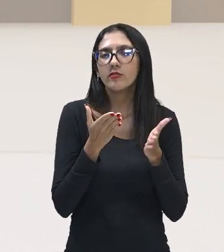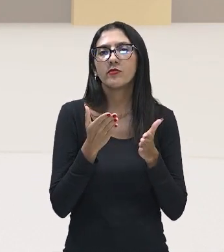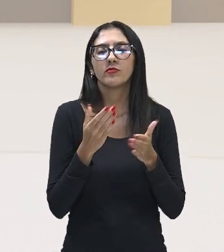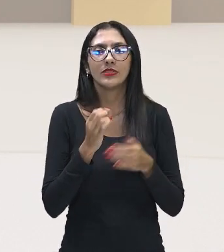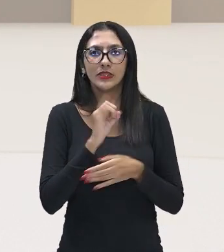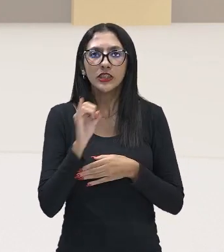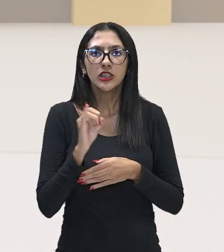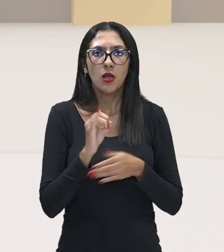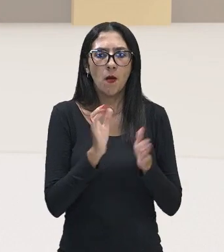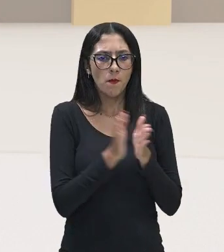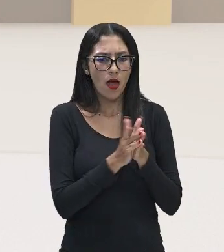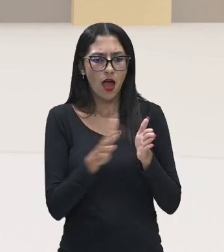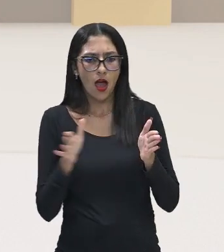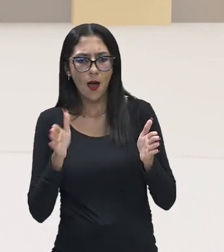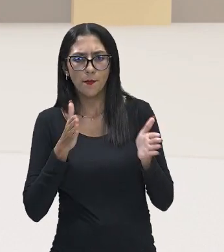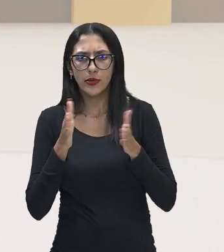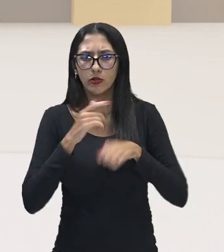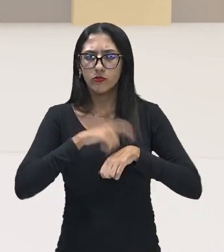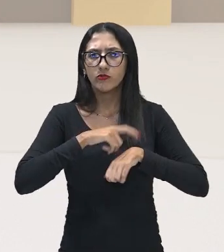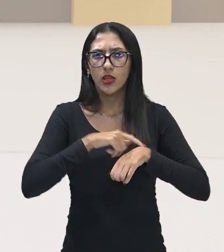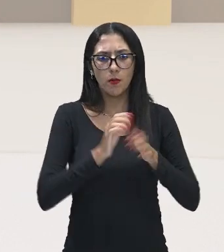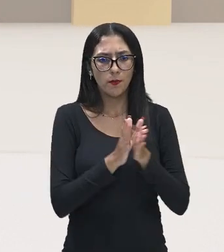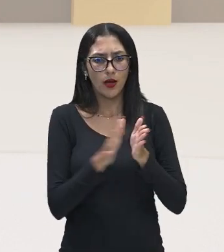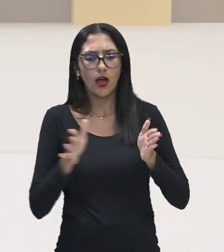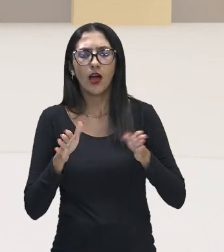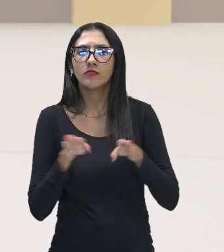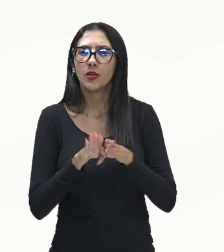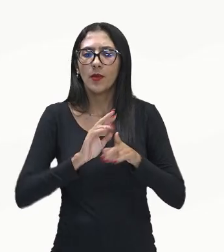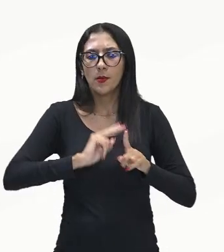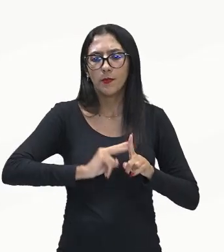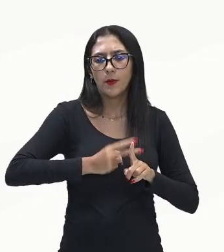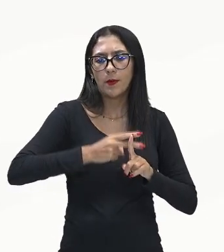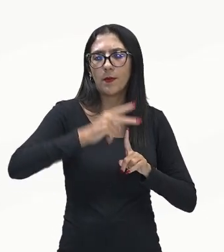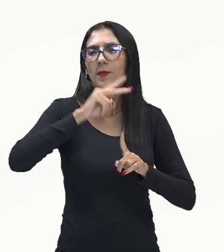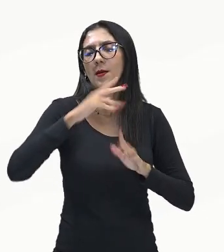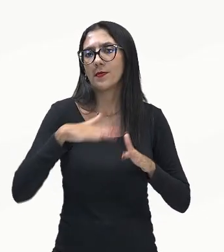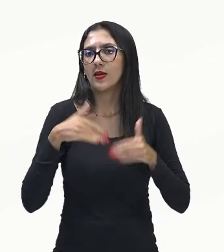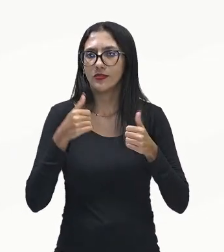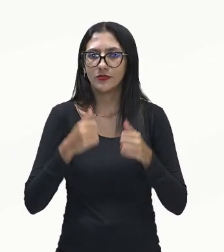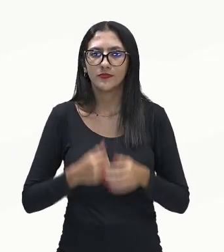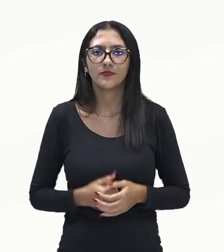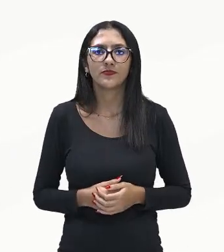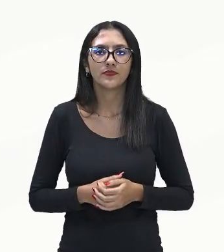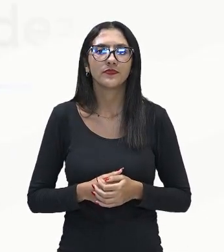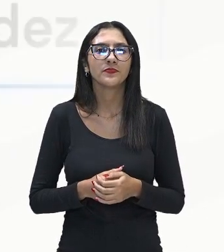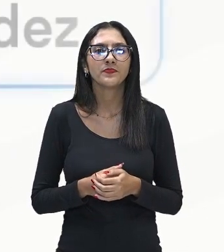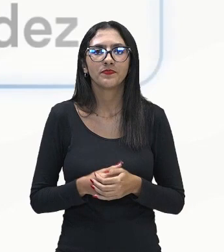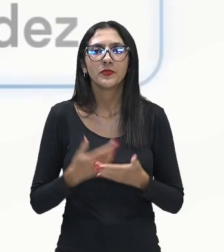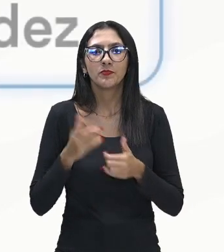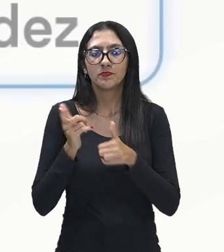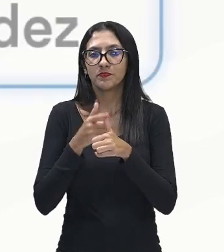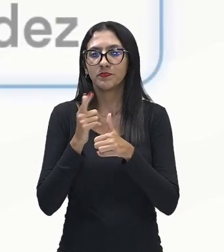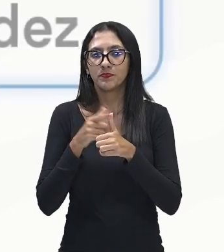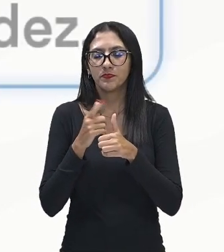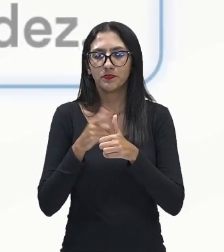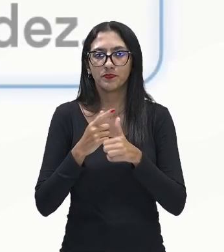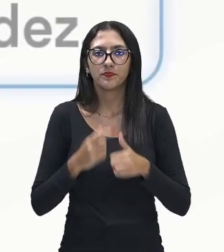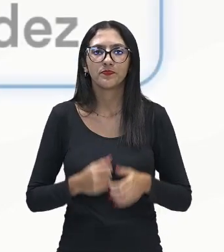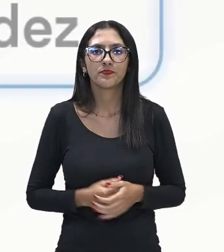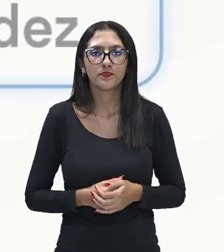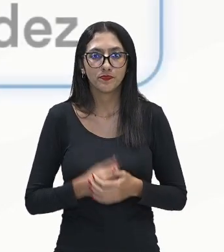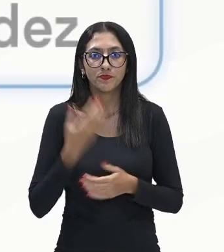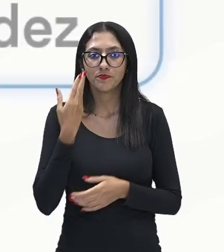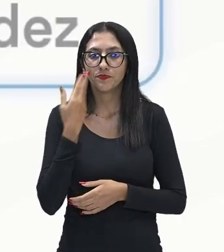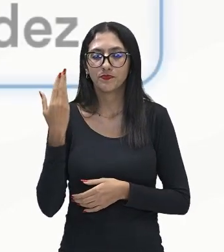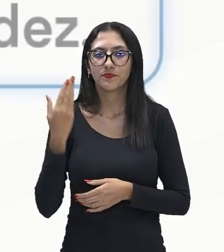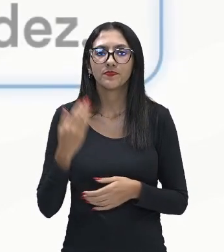prazo, você também tem um retorno maior, ok? Vamos lá, o nosso primeiro tipo de investimento é o nosso Tesouro Direto.